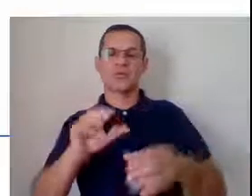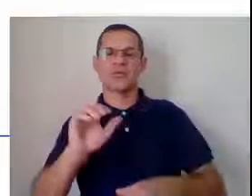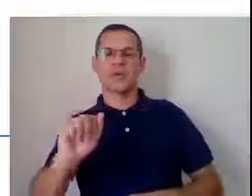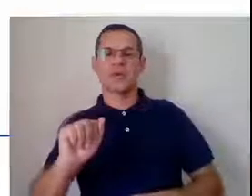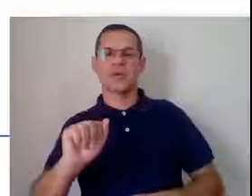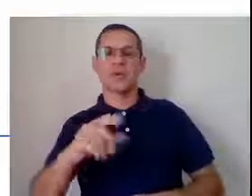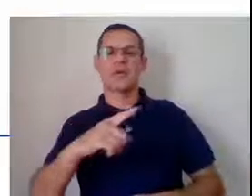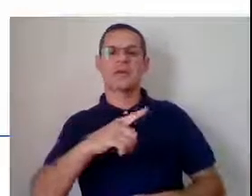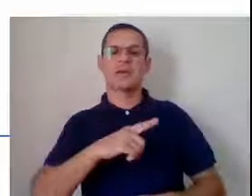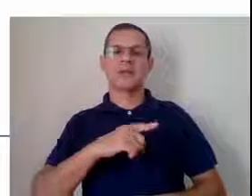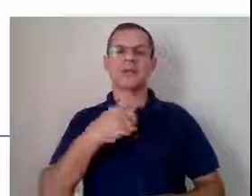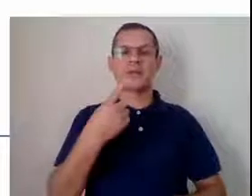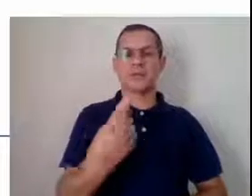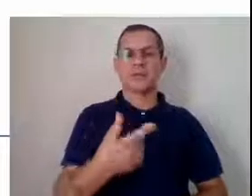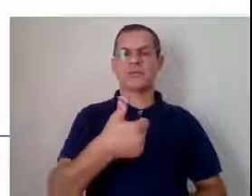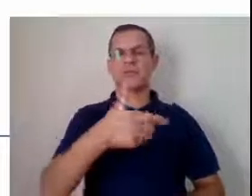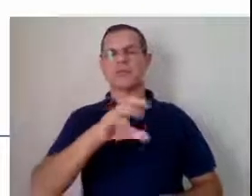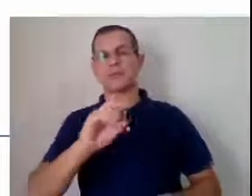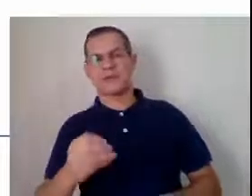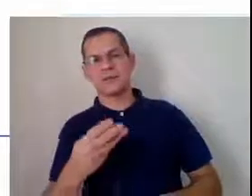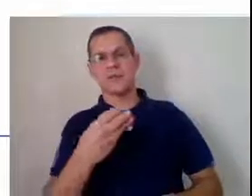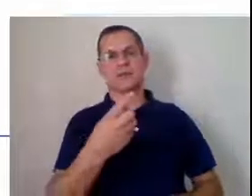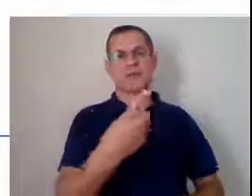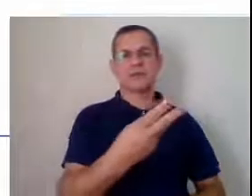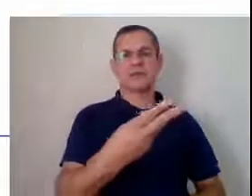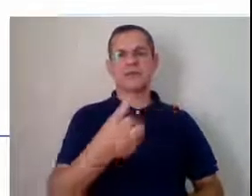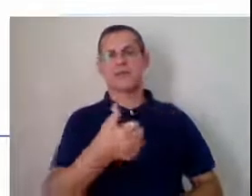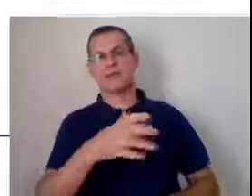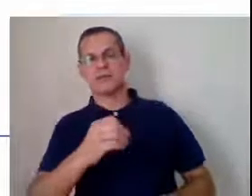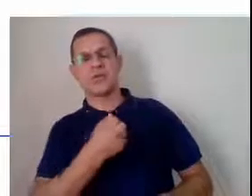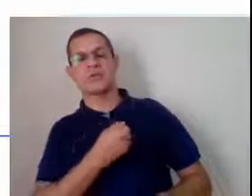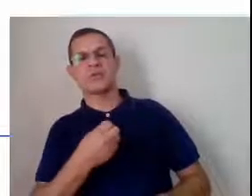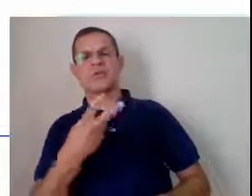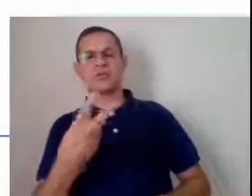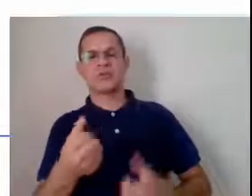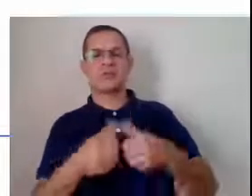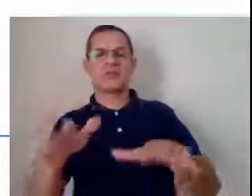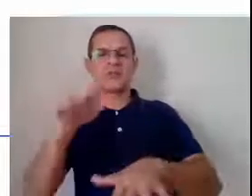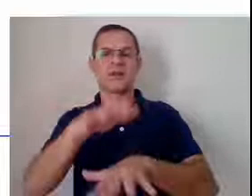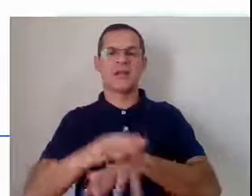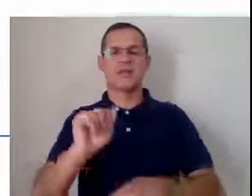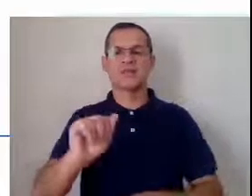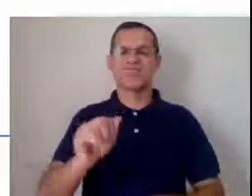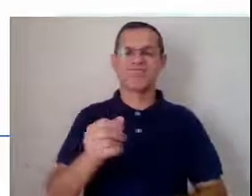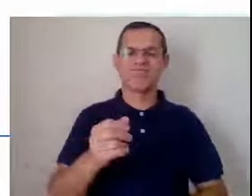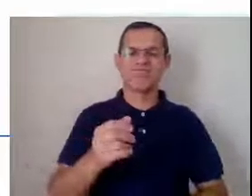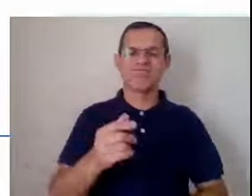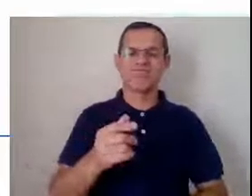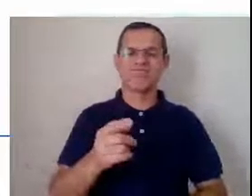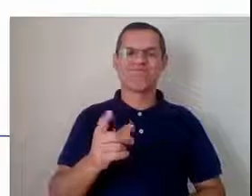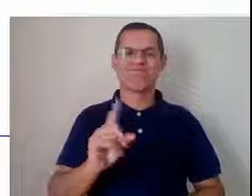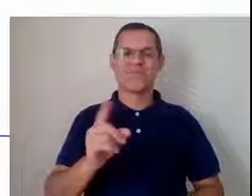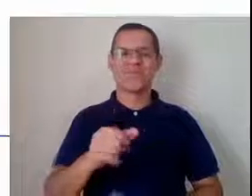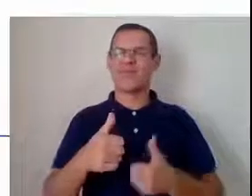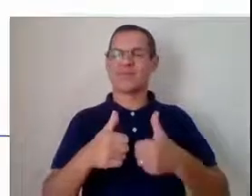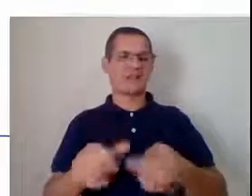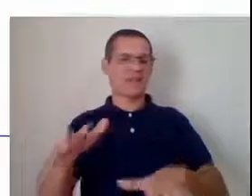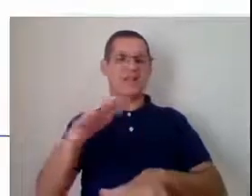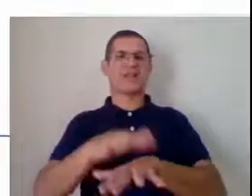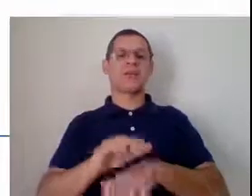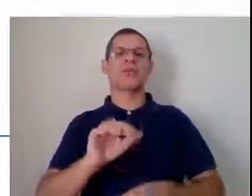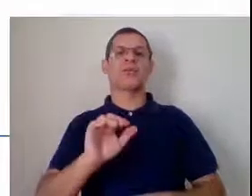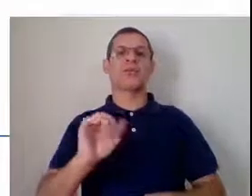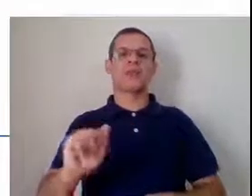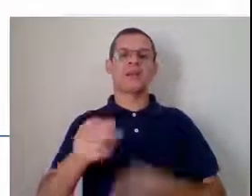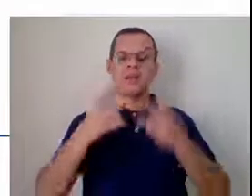1, 10, 13, 60. E o número 2, ele pertence a A? Não, ele não pertence a A.